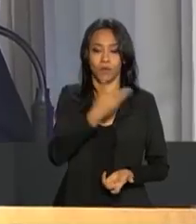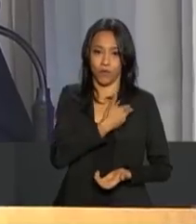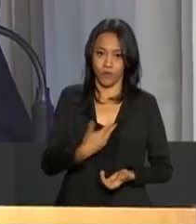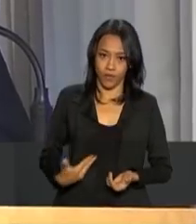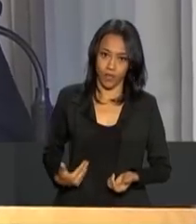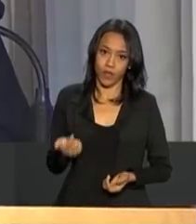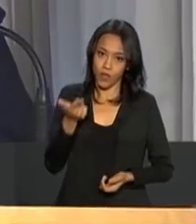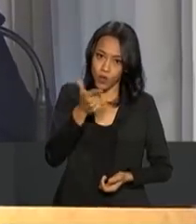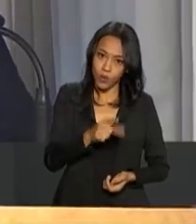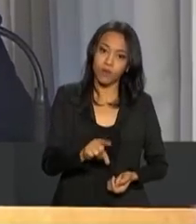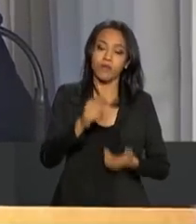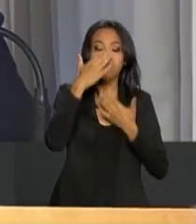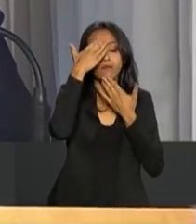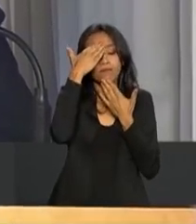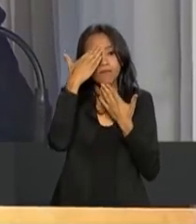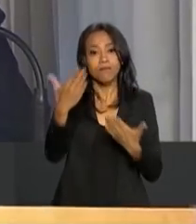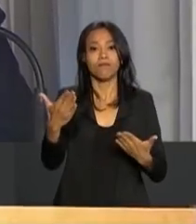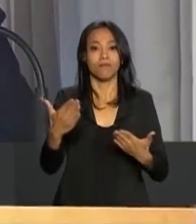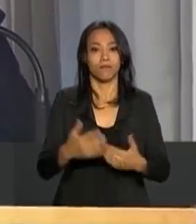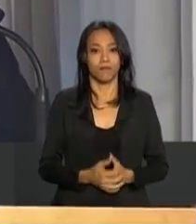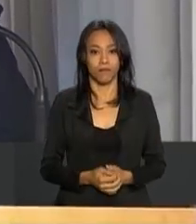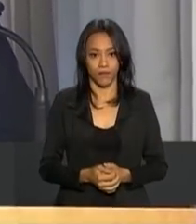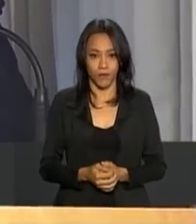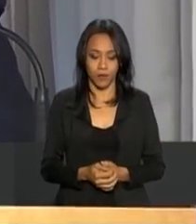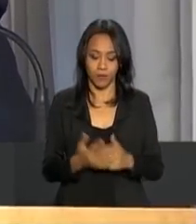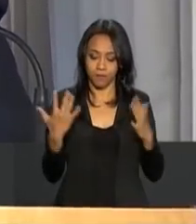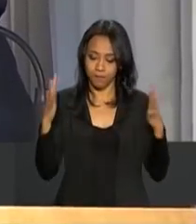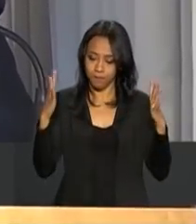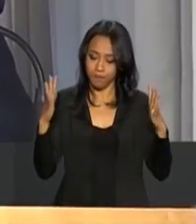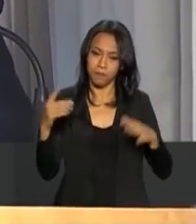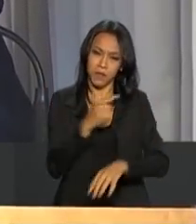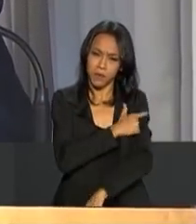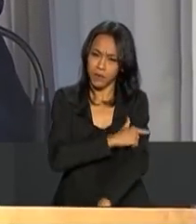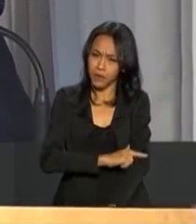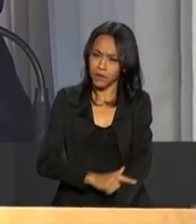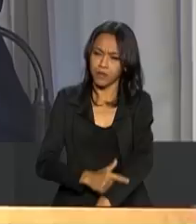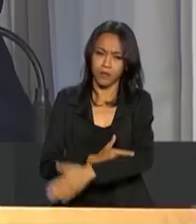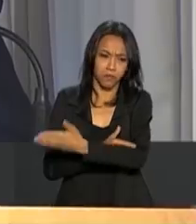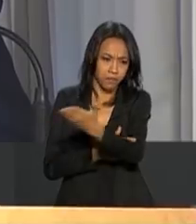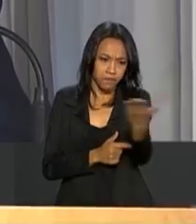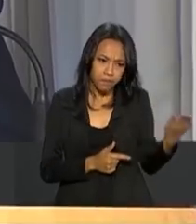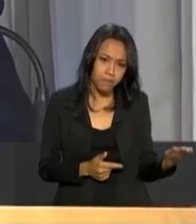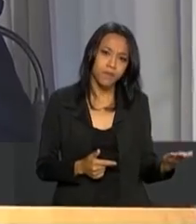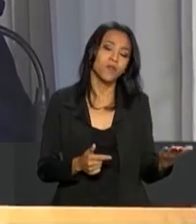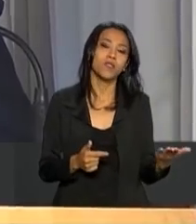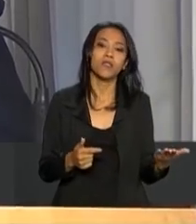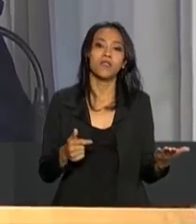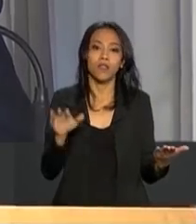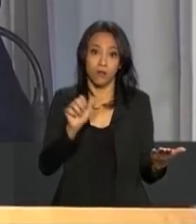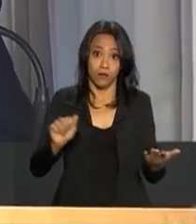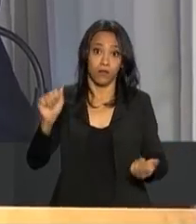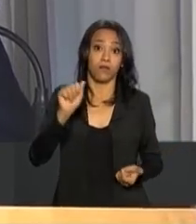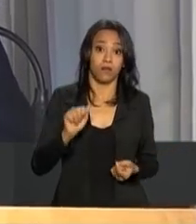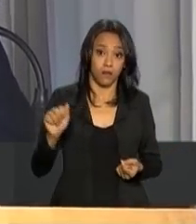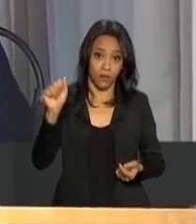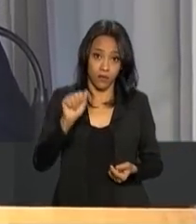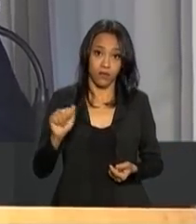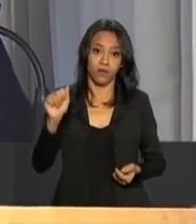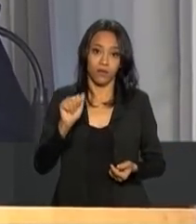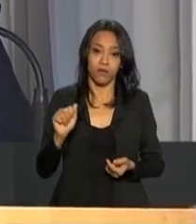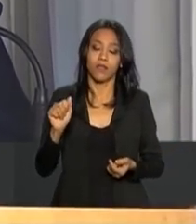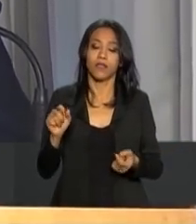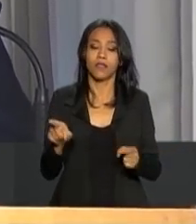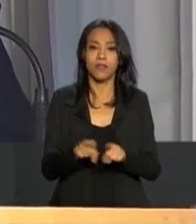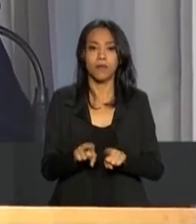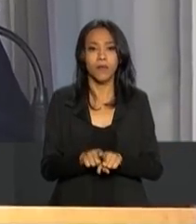uma vez, gratíssimo pela gentileza, a todos os dirigentes da associação, aí as gentis